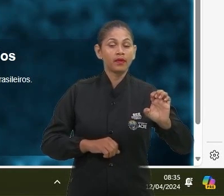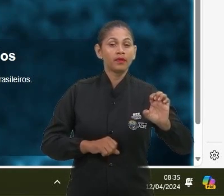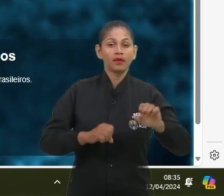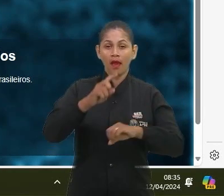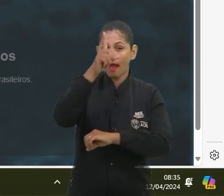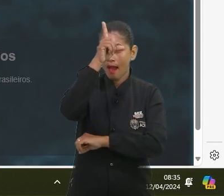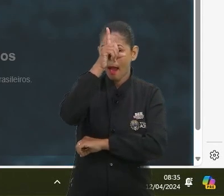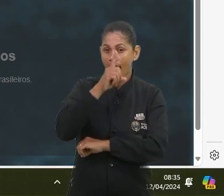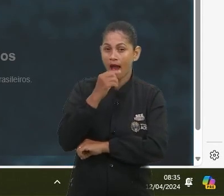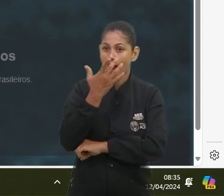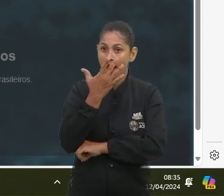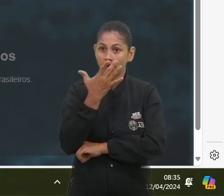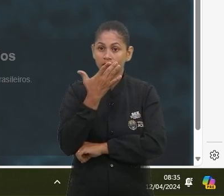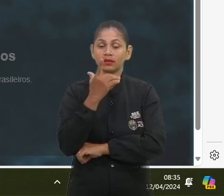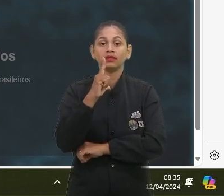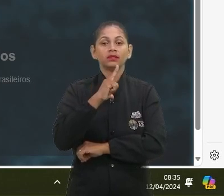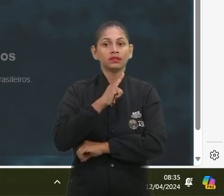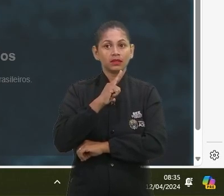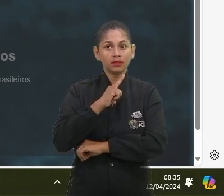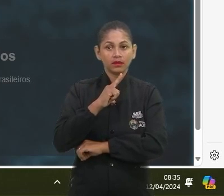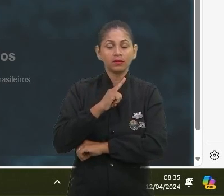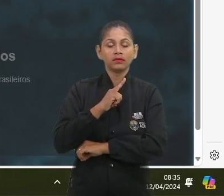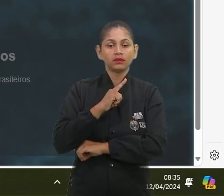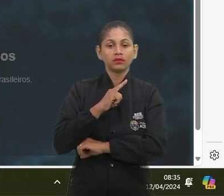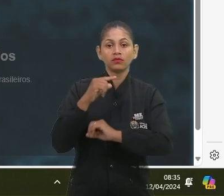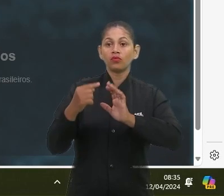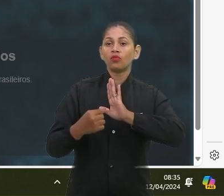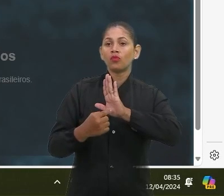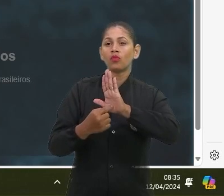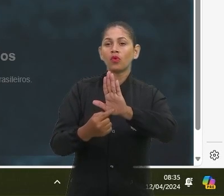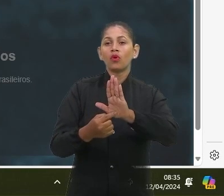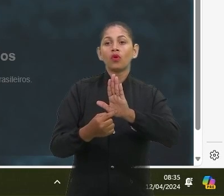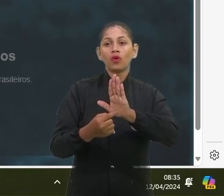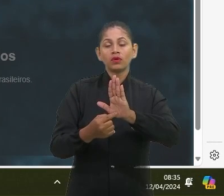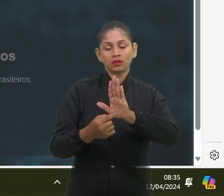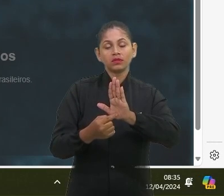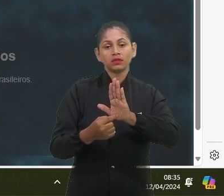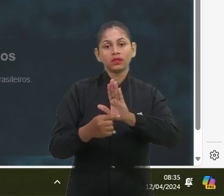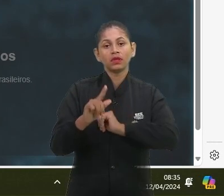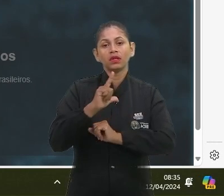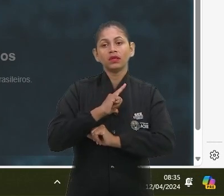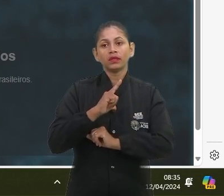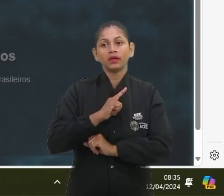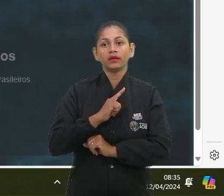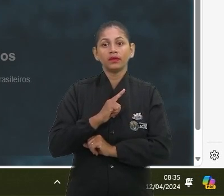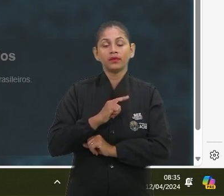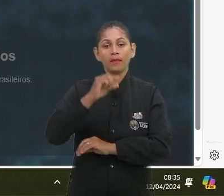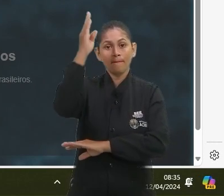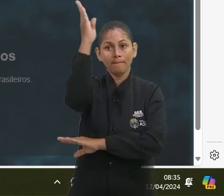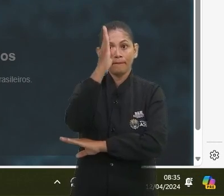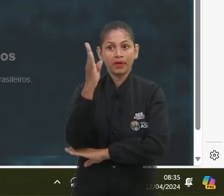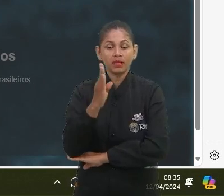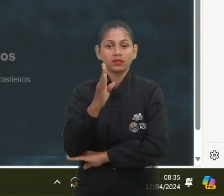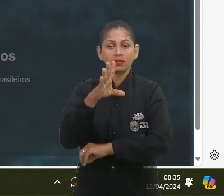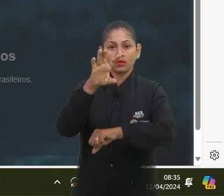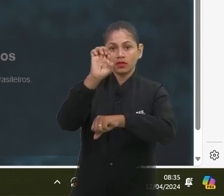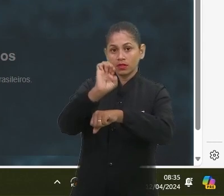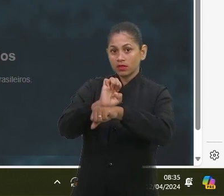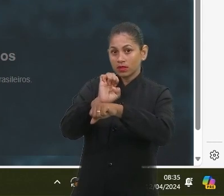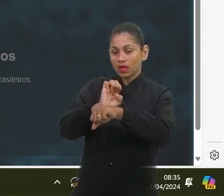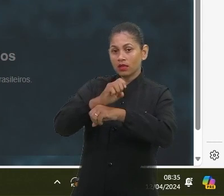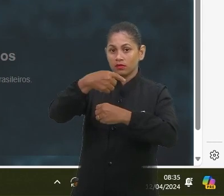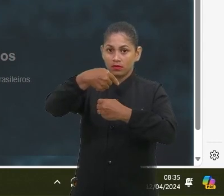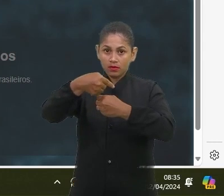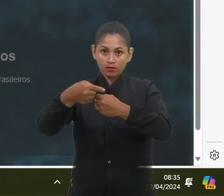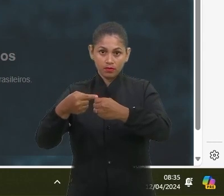tem menu, um cliquezinho, apareceu uma aba em que nós temos Brasil, Estados e